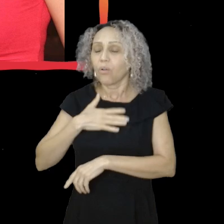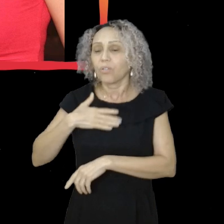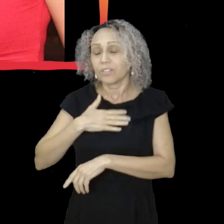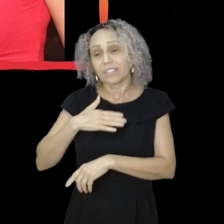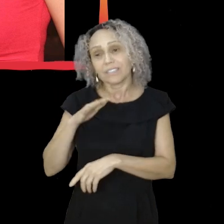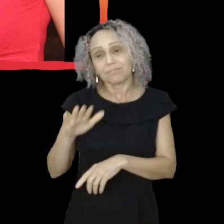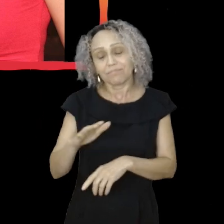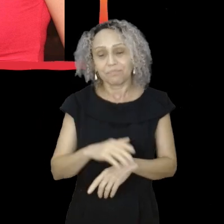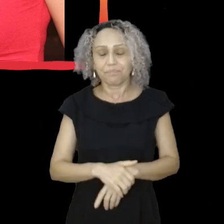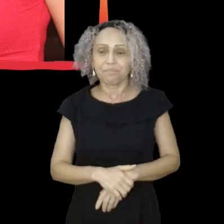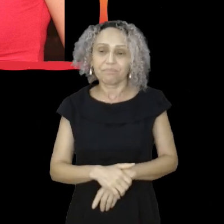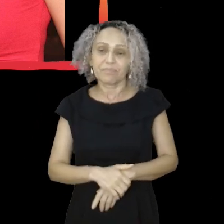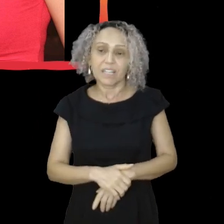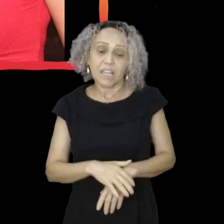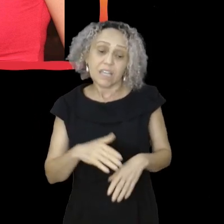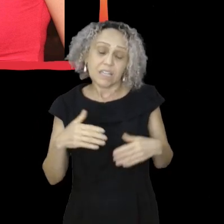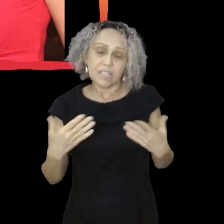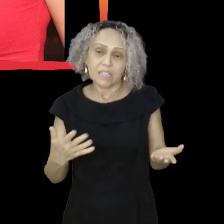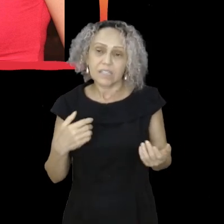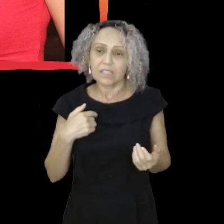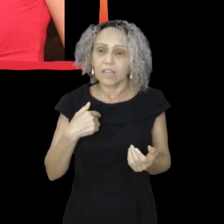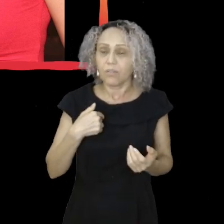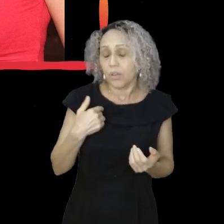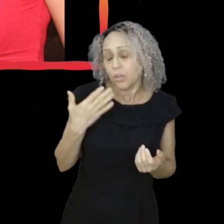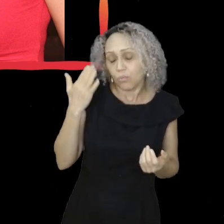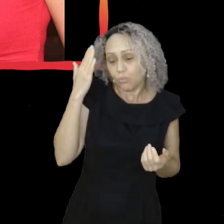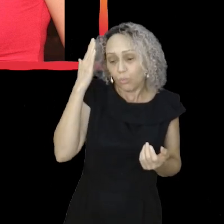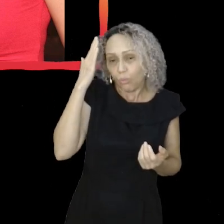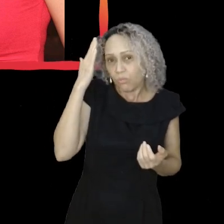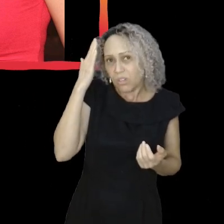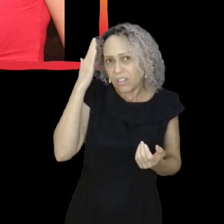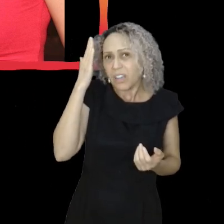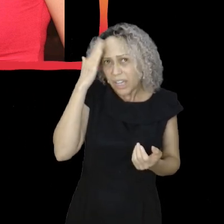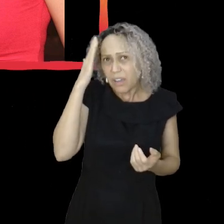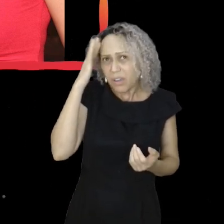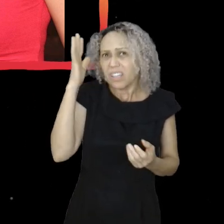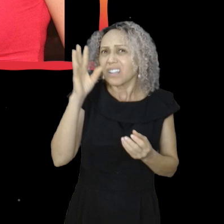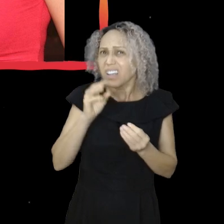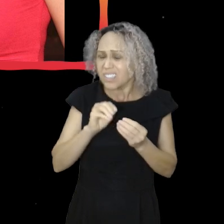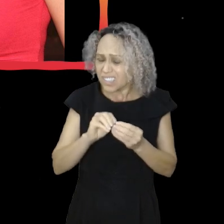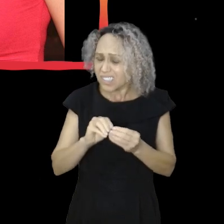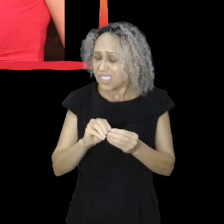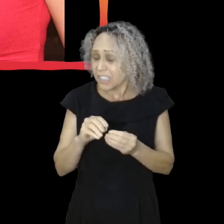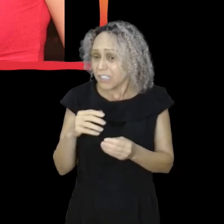né? Eu fui ir para manifestação quando era para defender o governo Dilma. E eu acho que isso